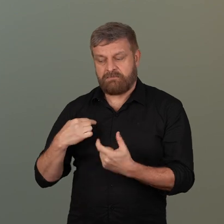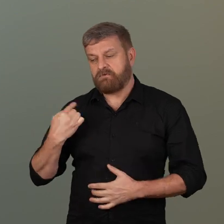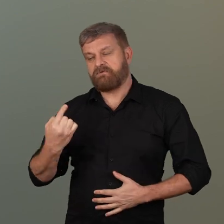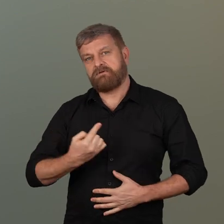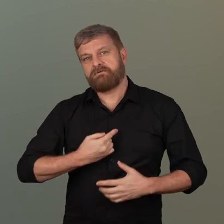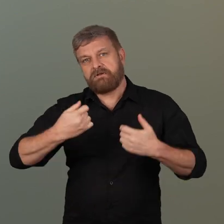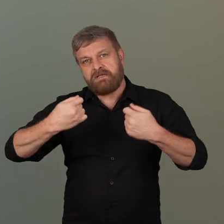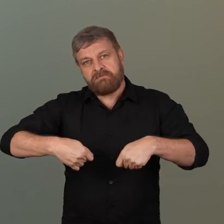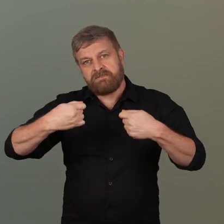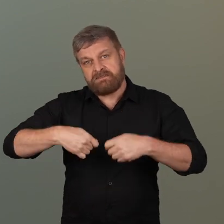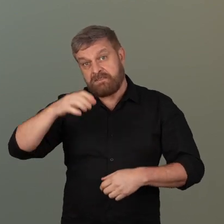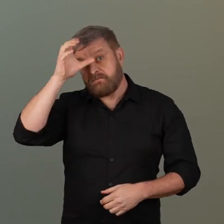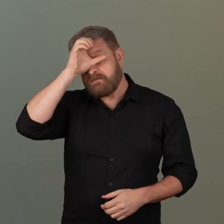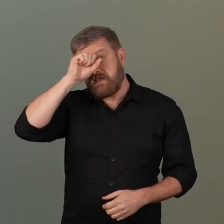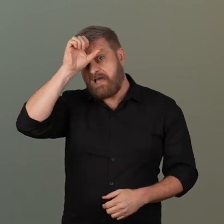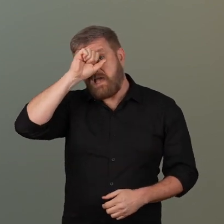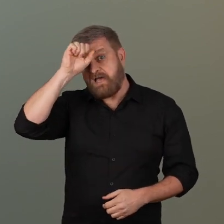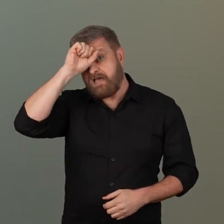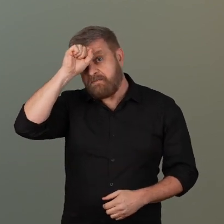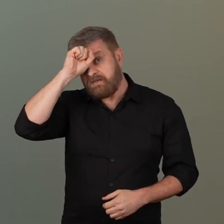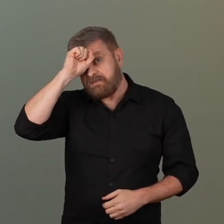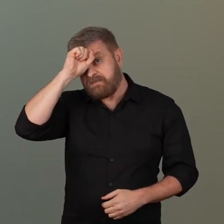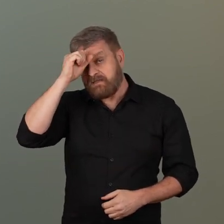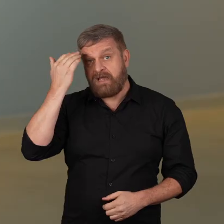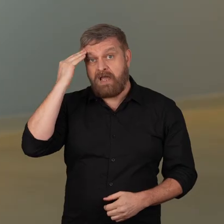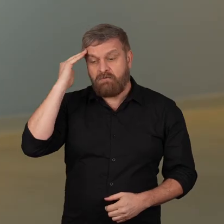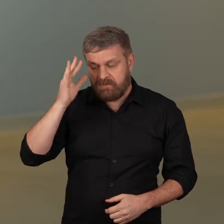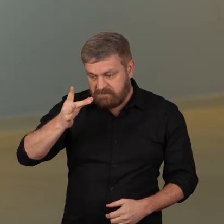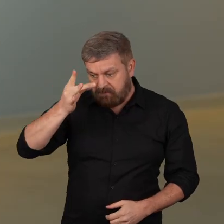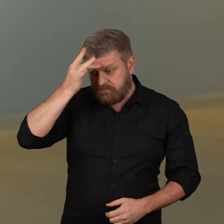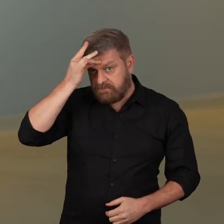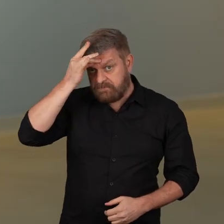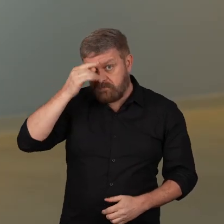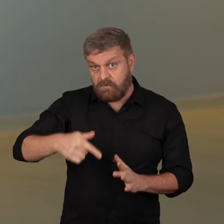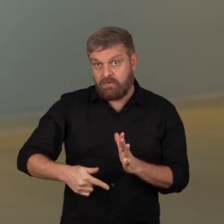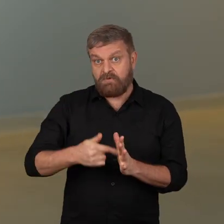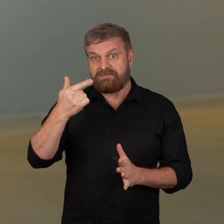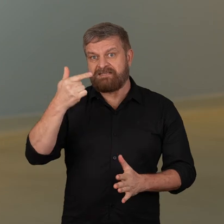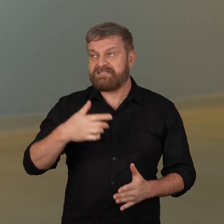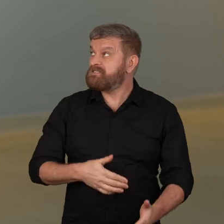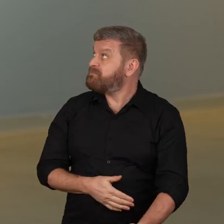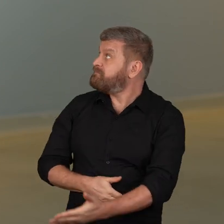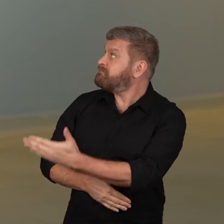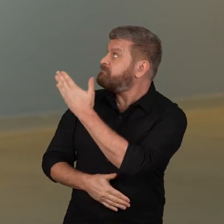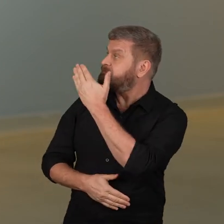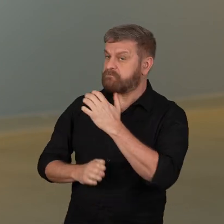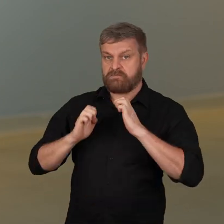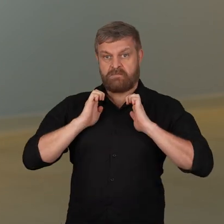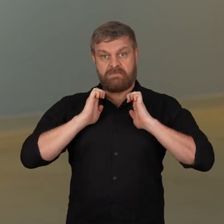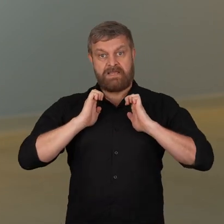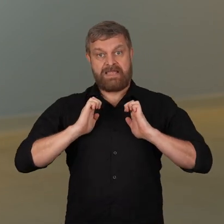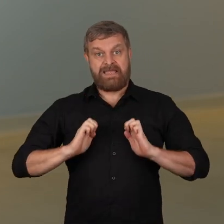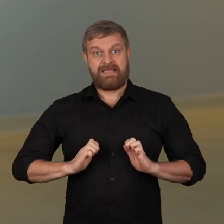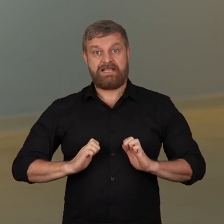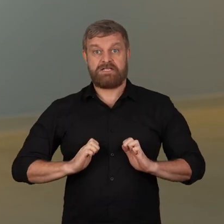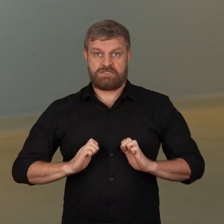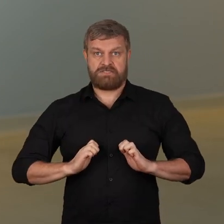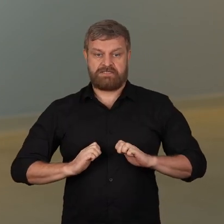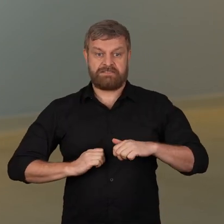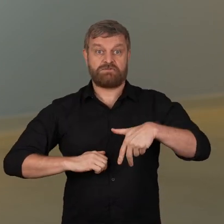Precisamos aprender para aprender a compreensão. O sétimo saber é a ética do gênero humano.